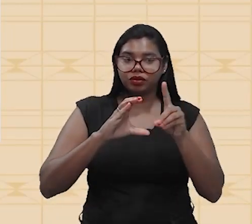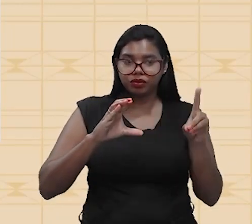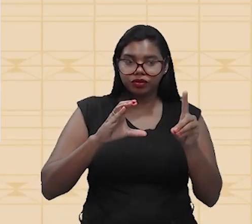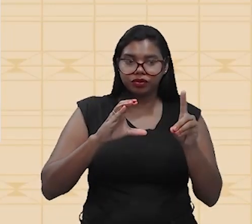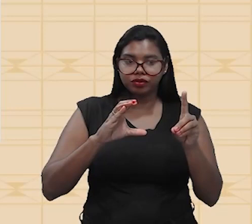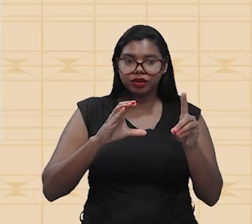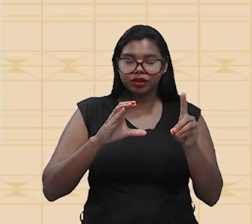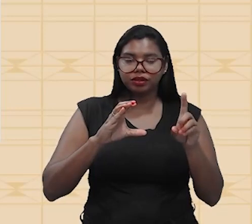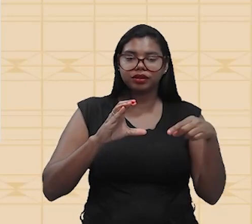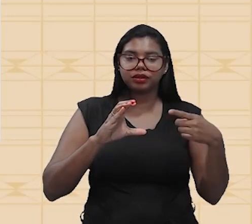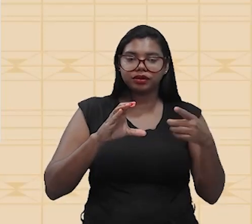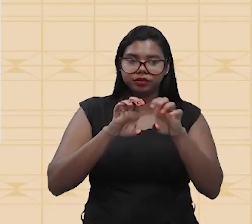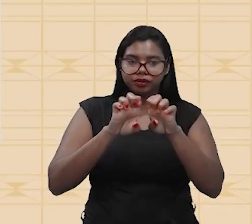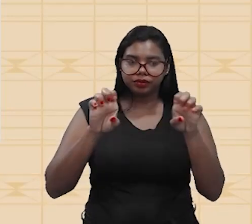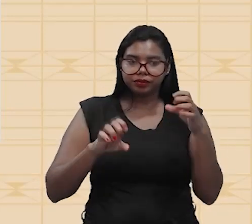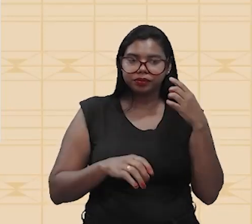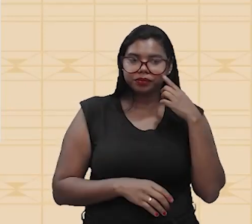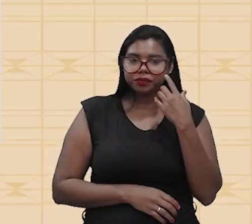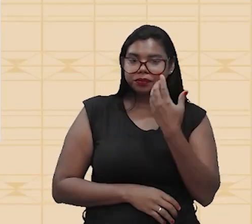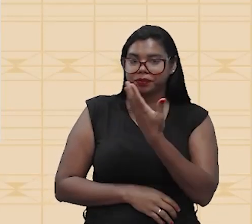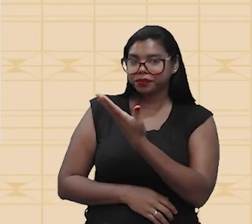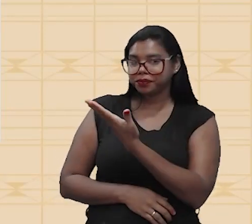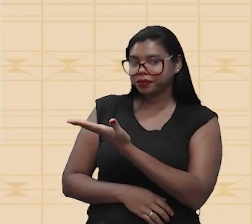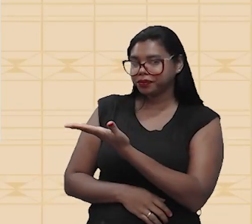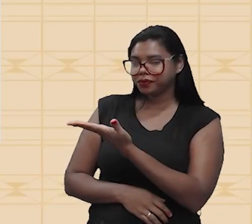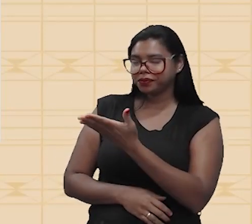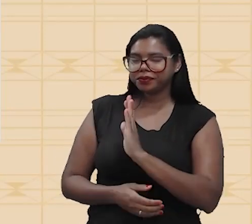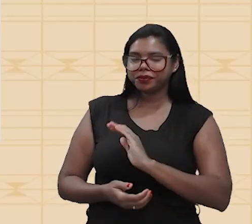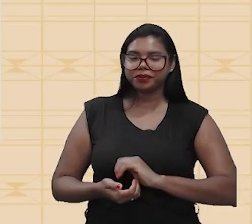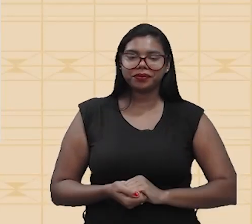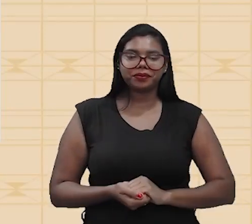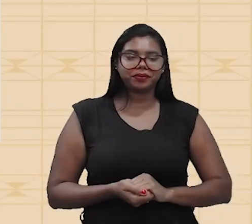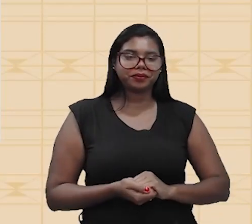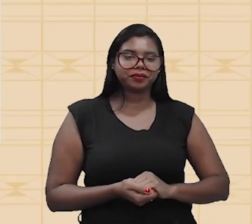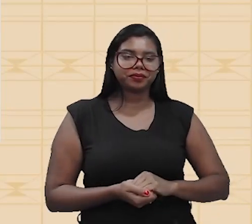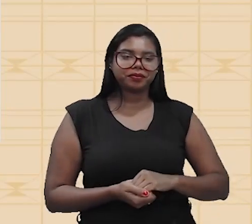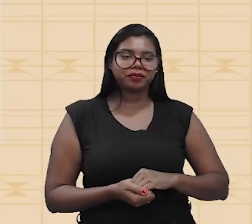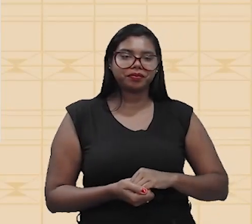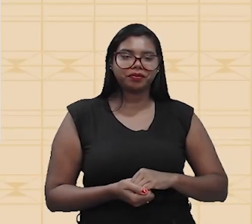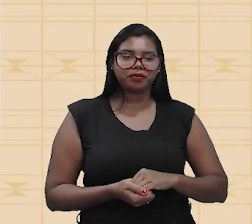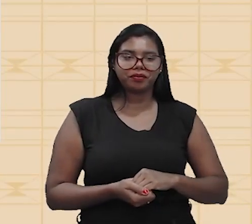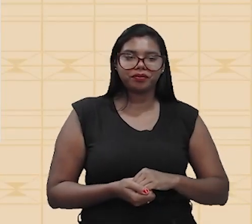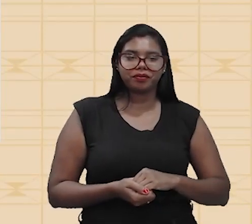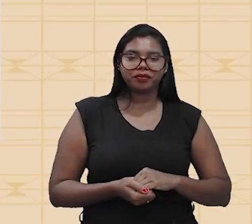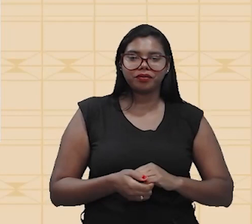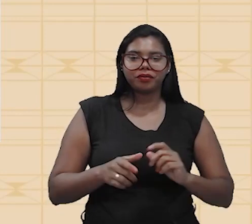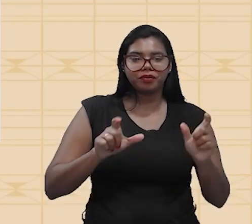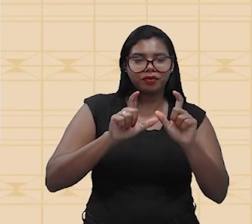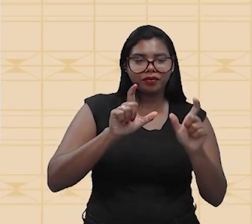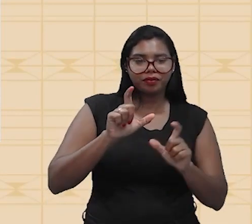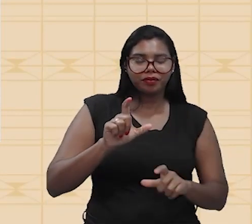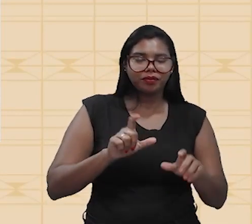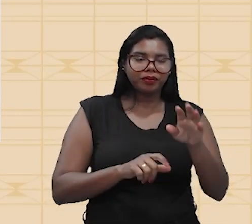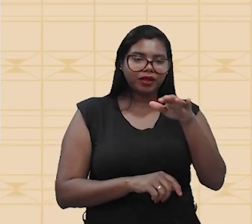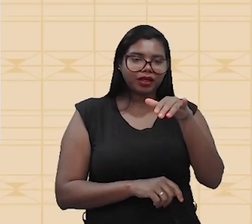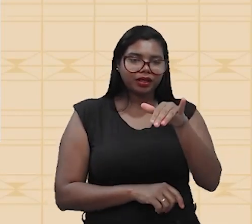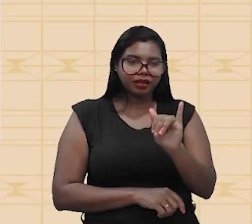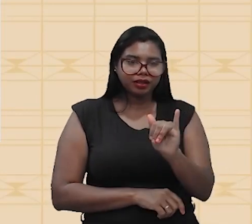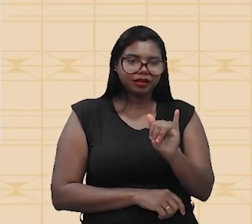equação. Mas olha, por aqui eu tenho assim, yv será menos 5 vezes